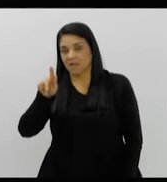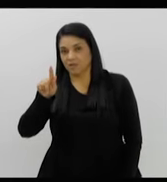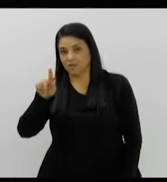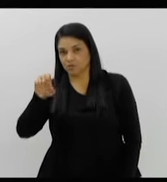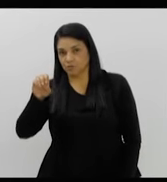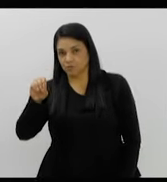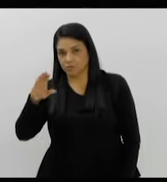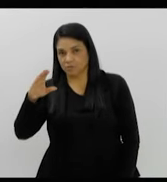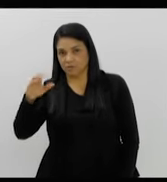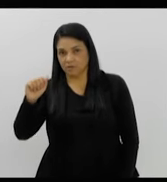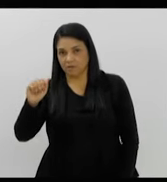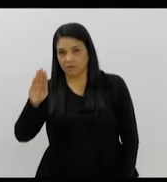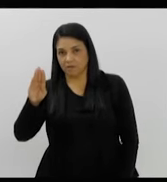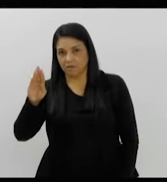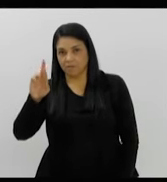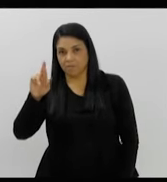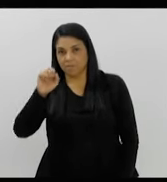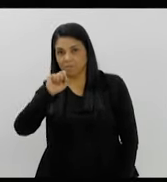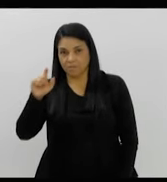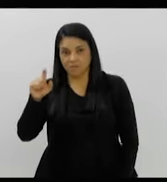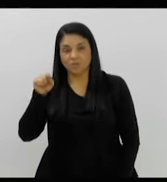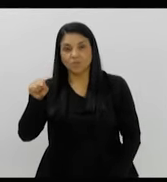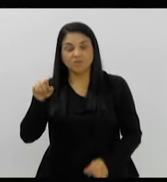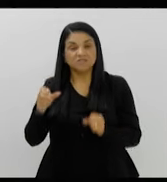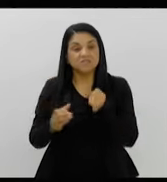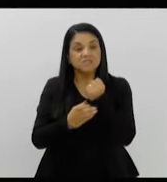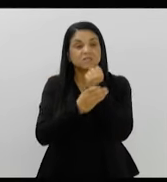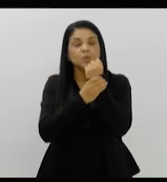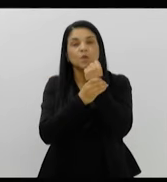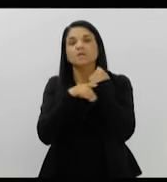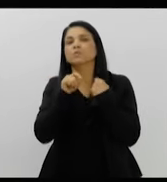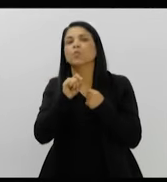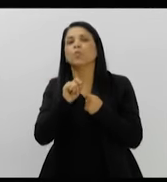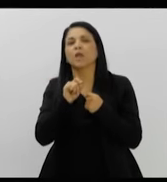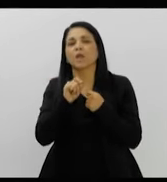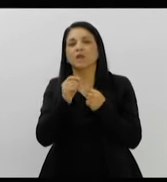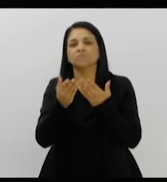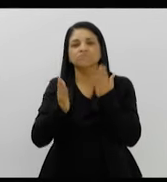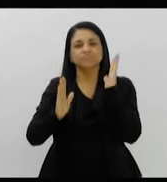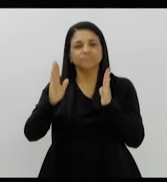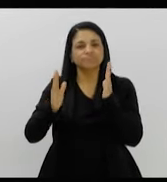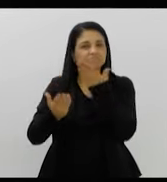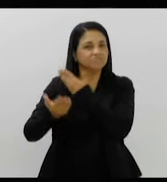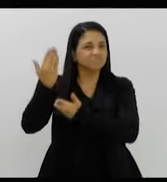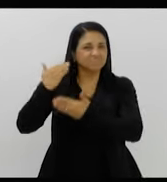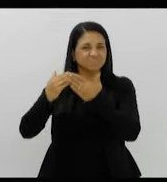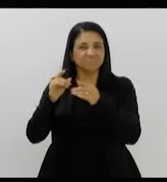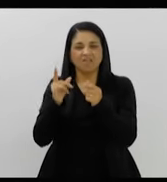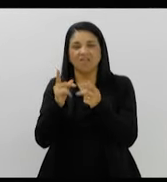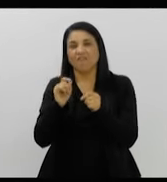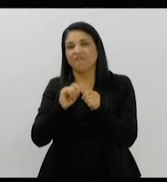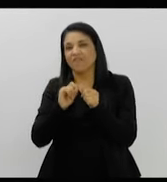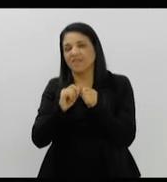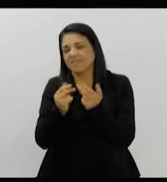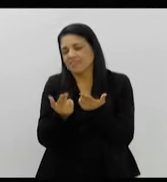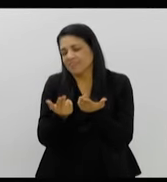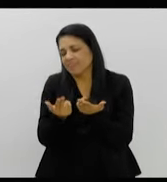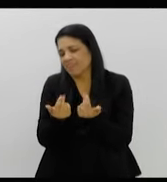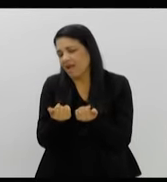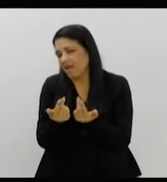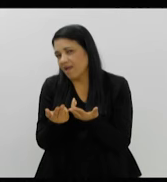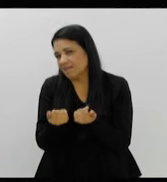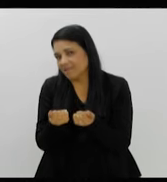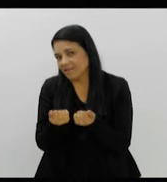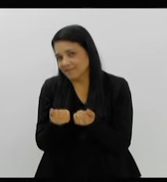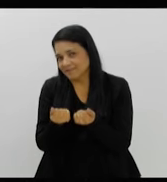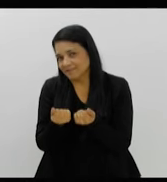Cabral e o que ele fez pela segurança naquele momento Eduardo paz não fez nada aliás